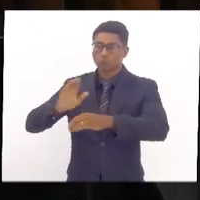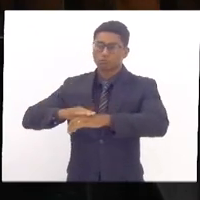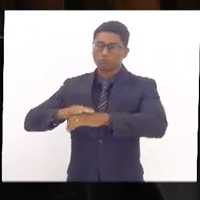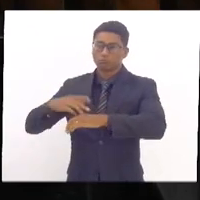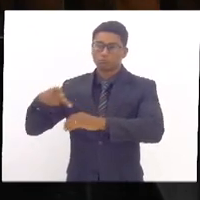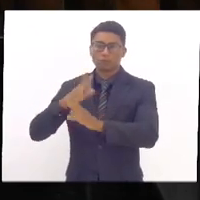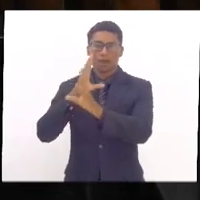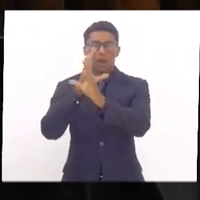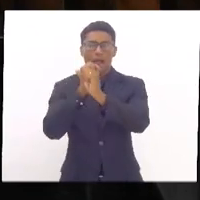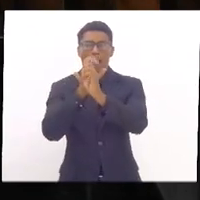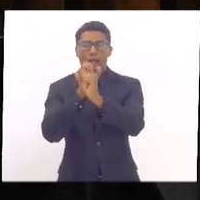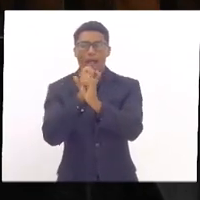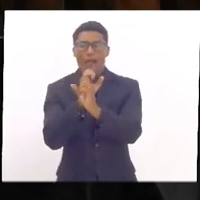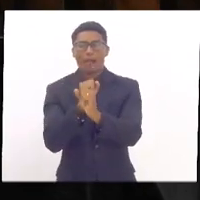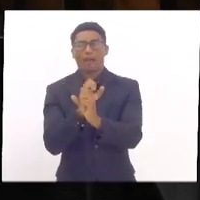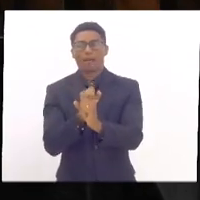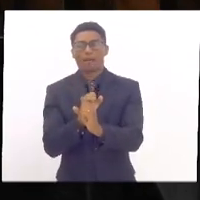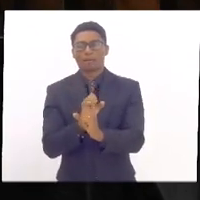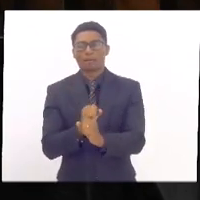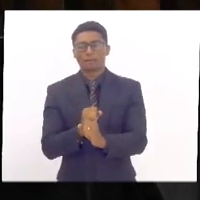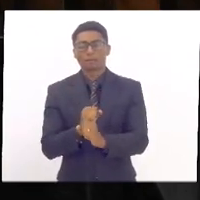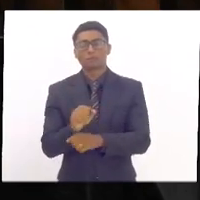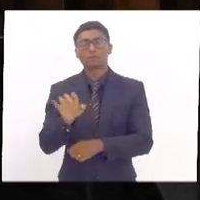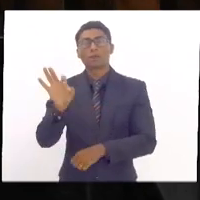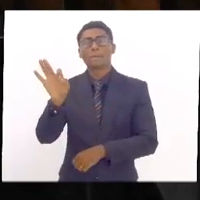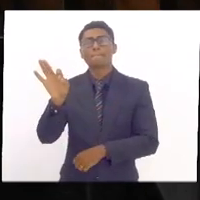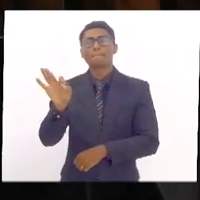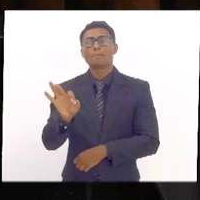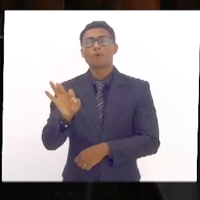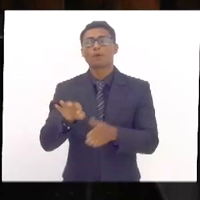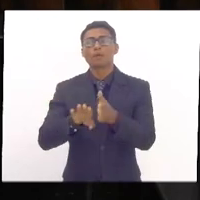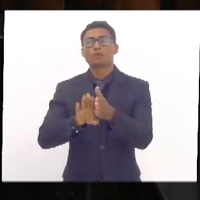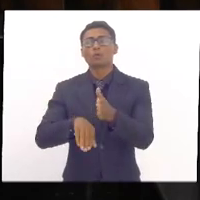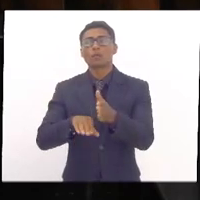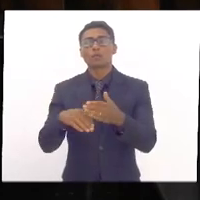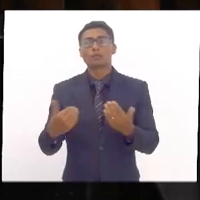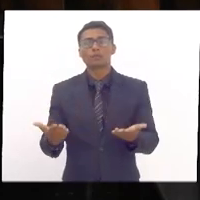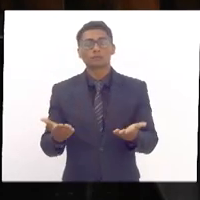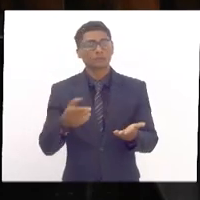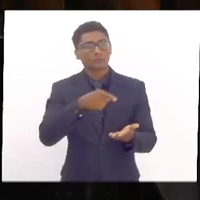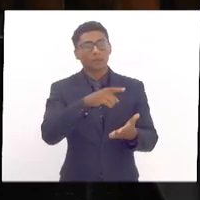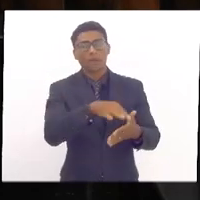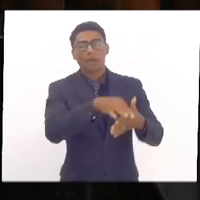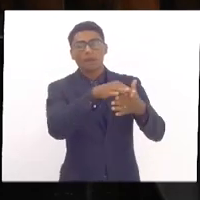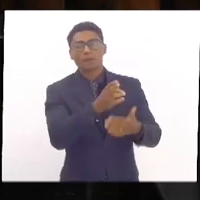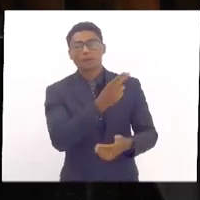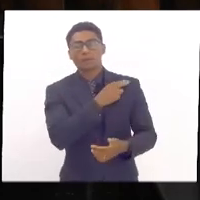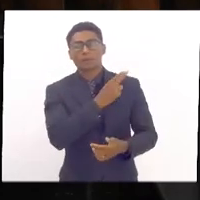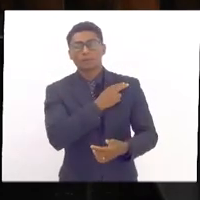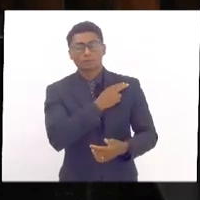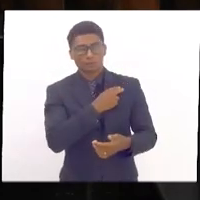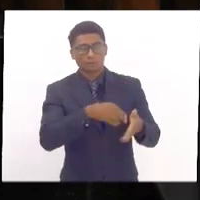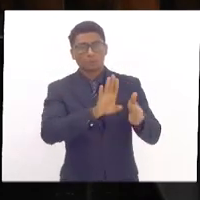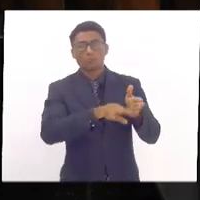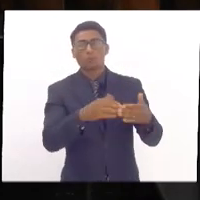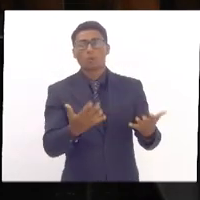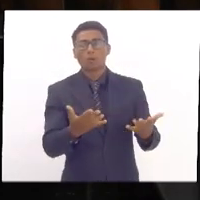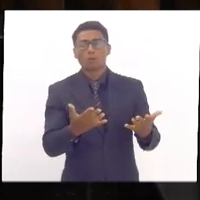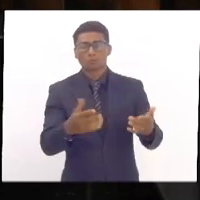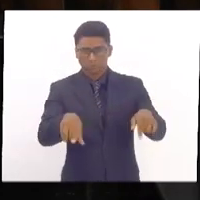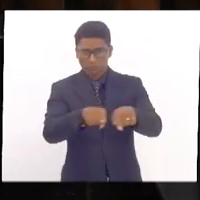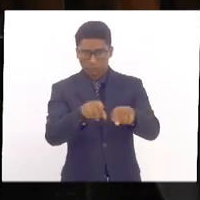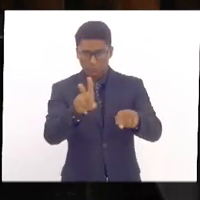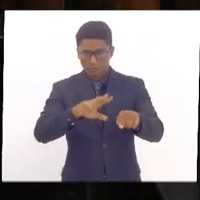atuariais. Isto é, que a alíquota vai ser descontada do empregador e do patrão, e se vai haver